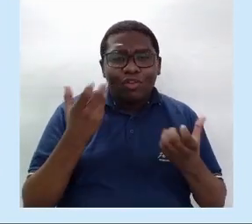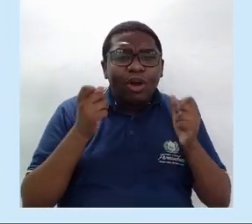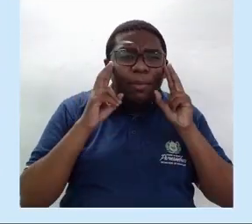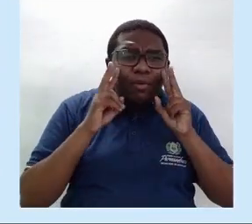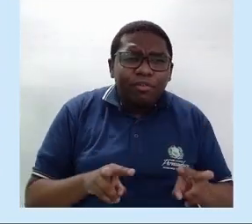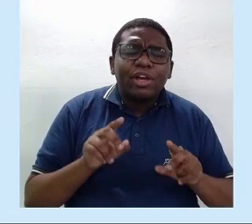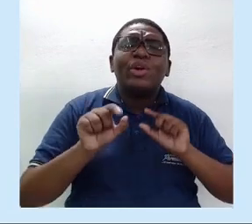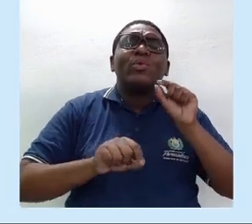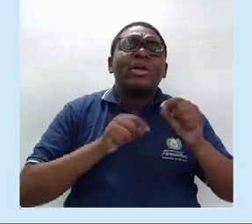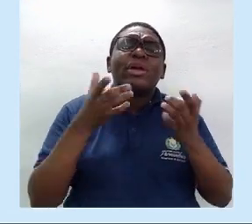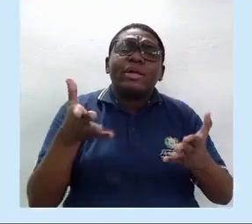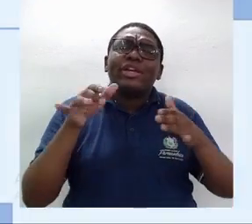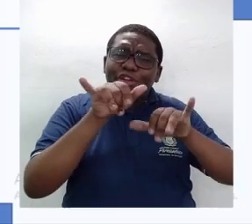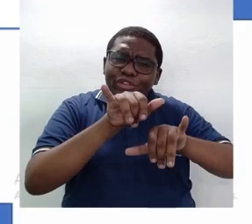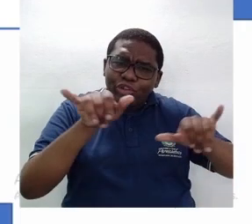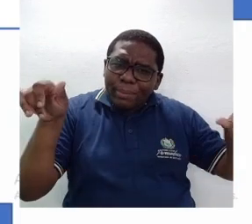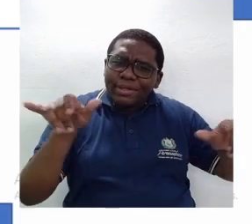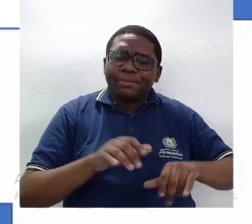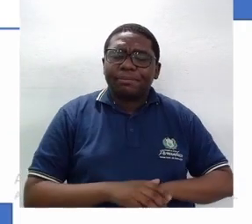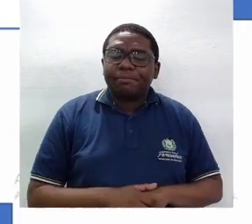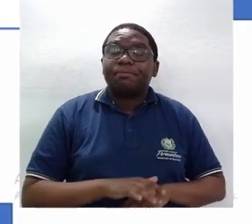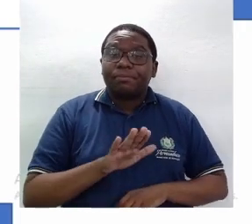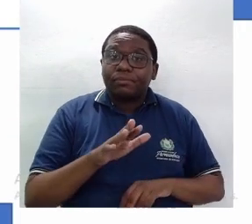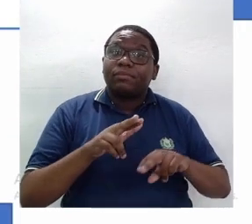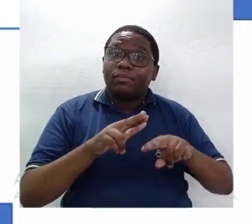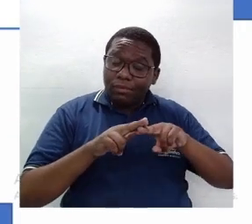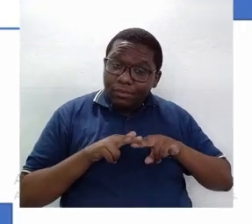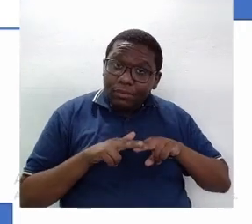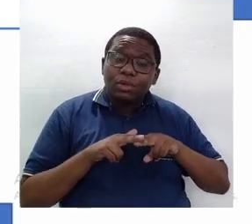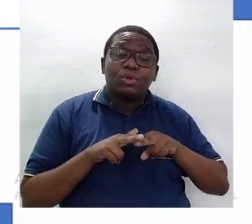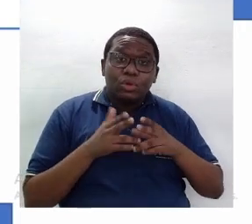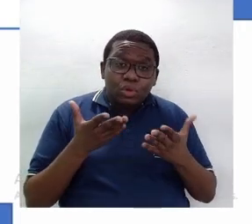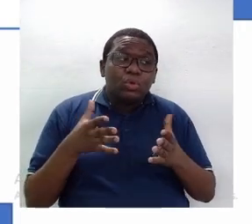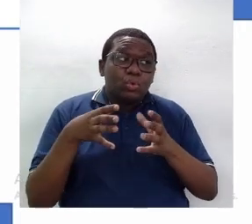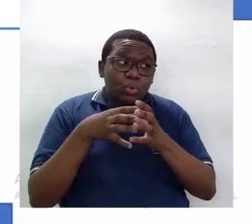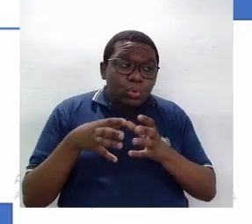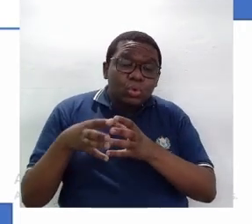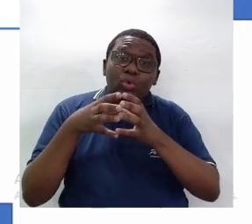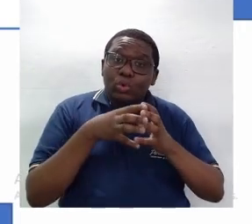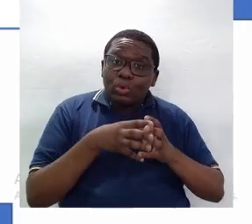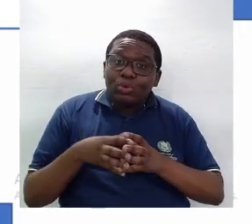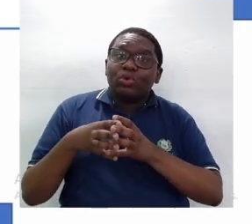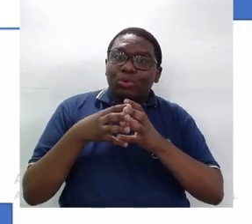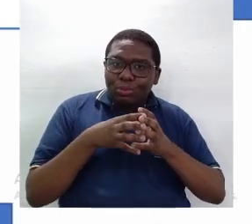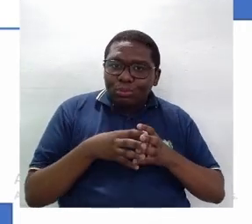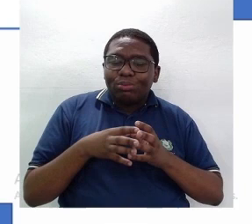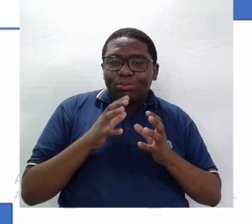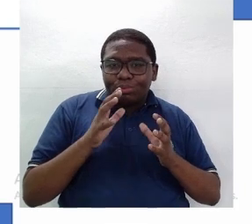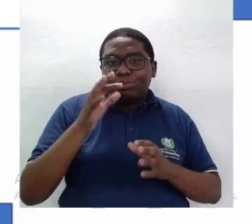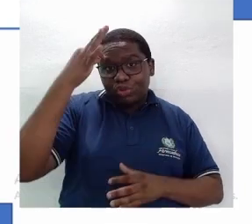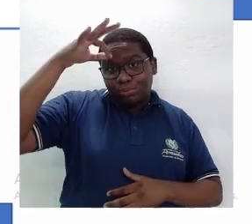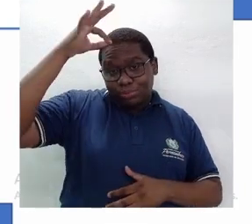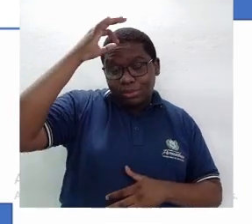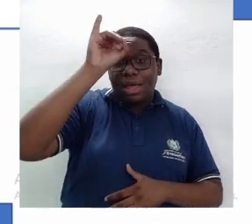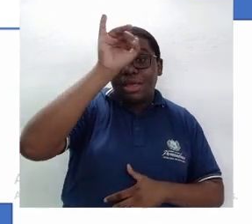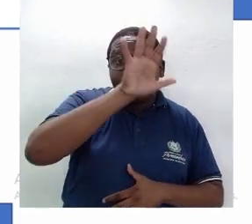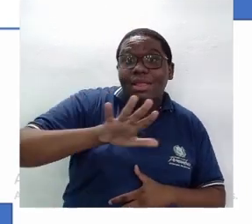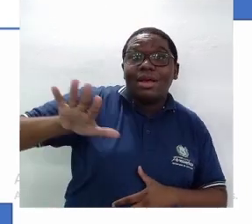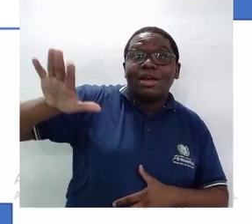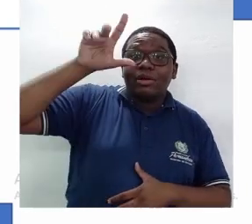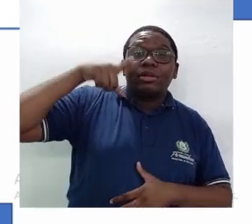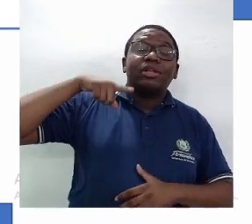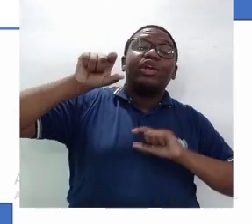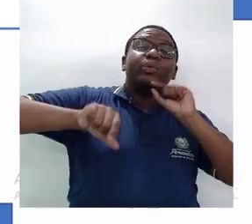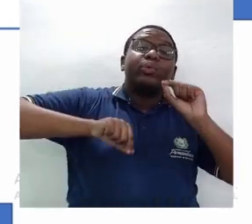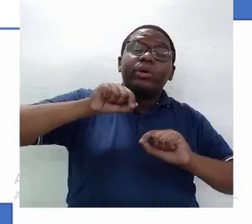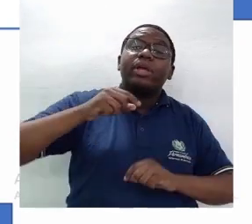olhem só essa informação. De acordo com o Conselho Espírita Internacional, o Espiritismo está representado